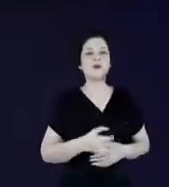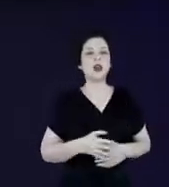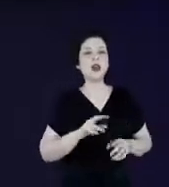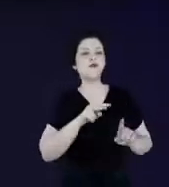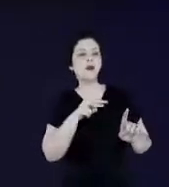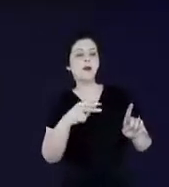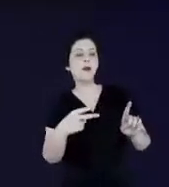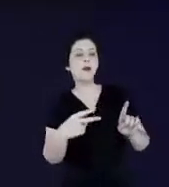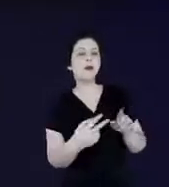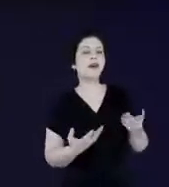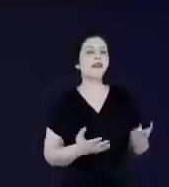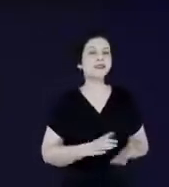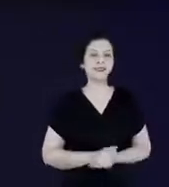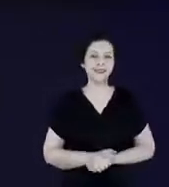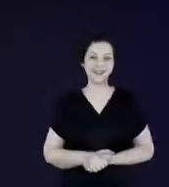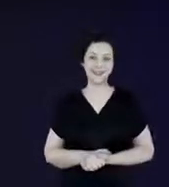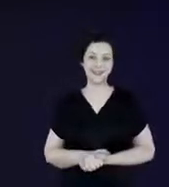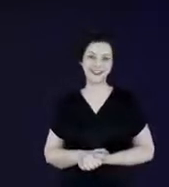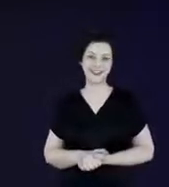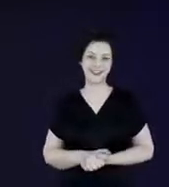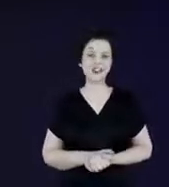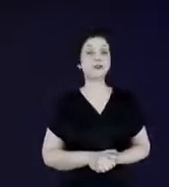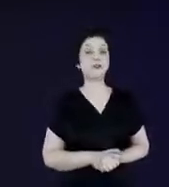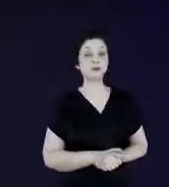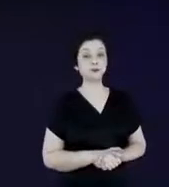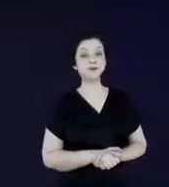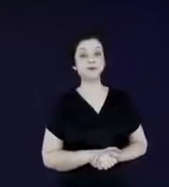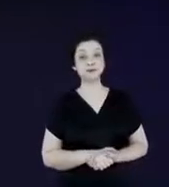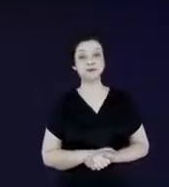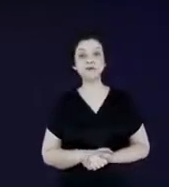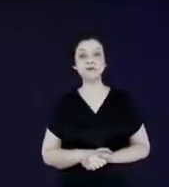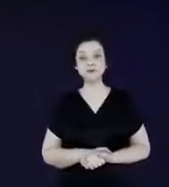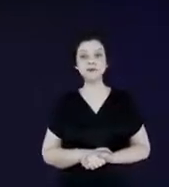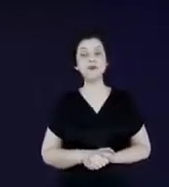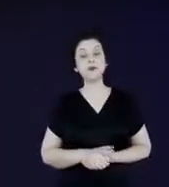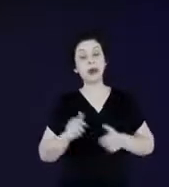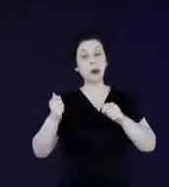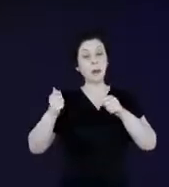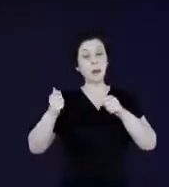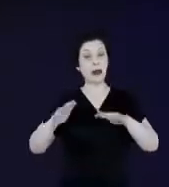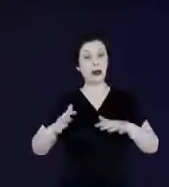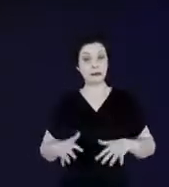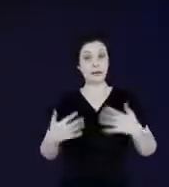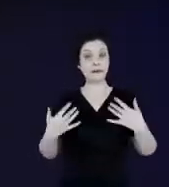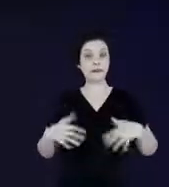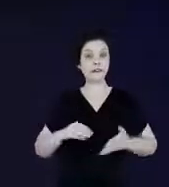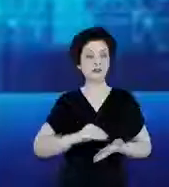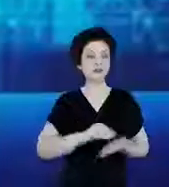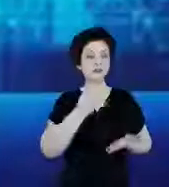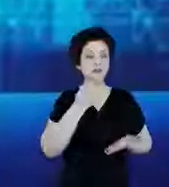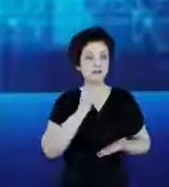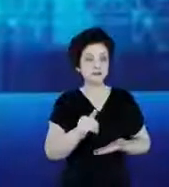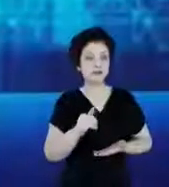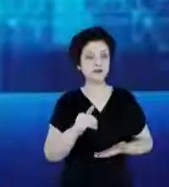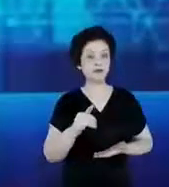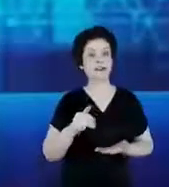aqui. Vamos lá. A crise hídrica trouxe grande aprendizado. Como